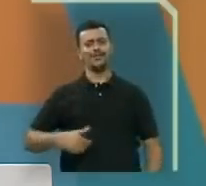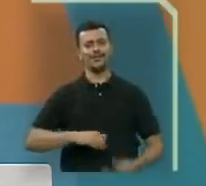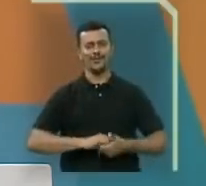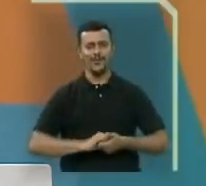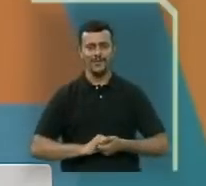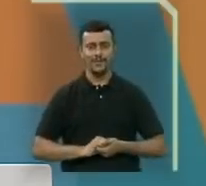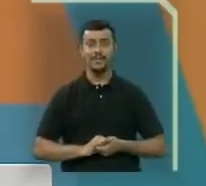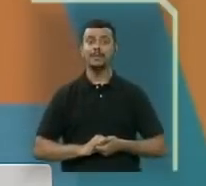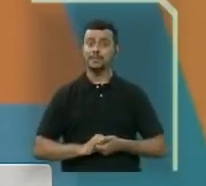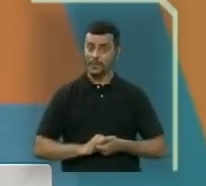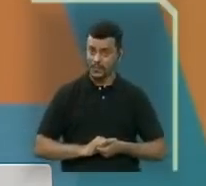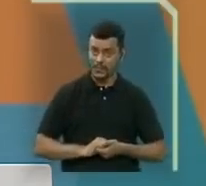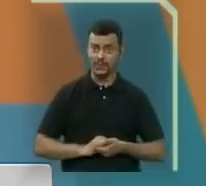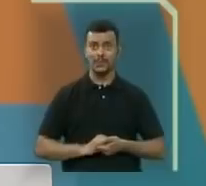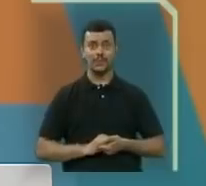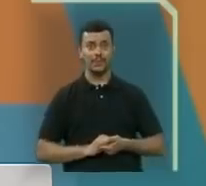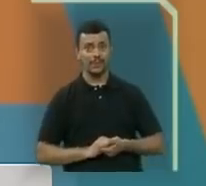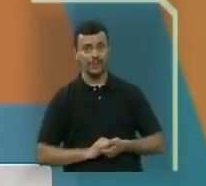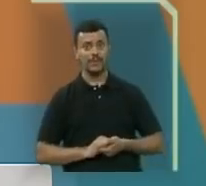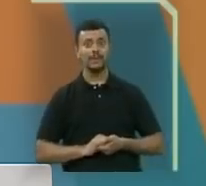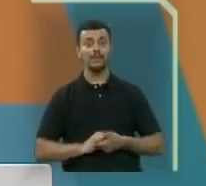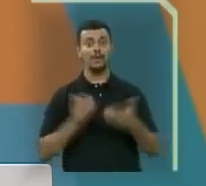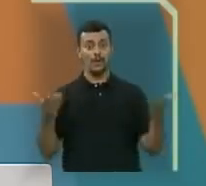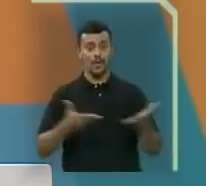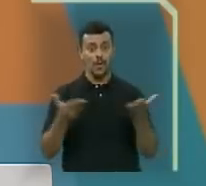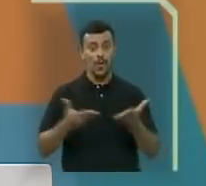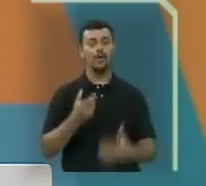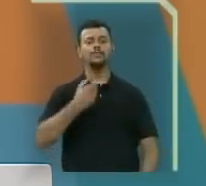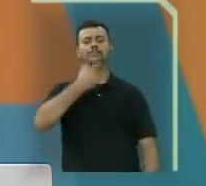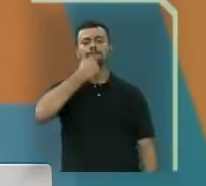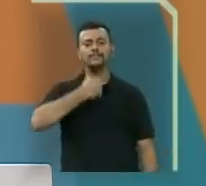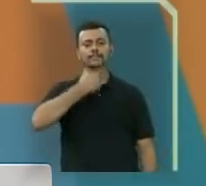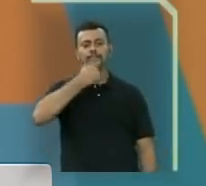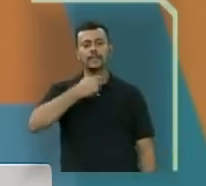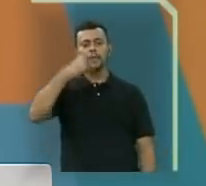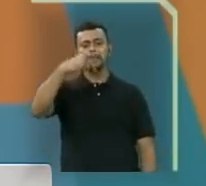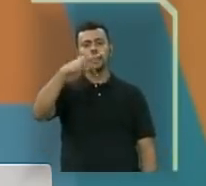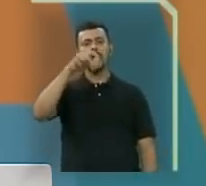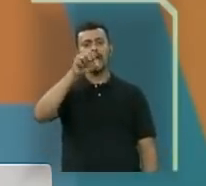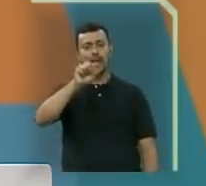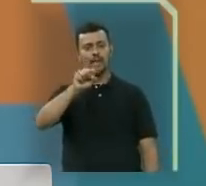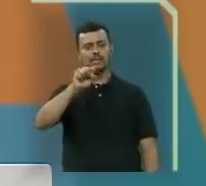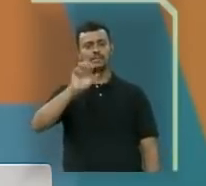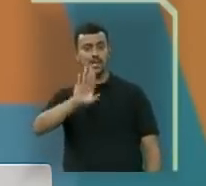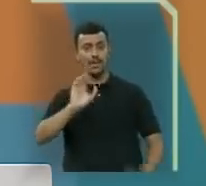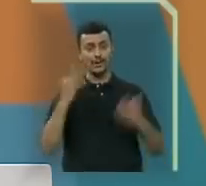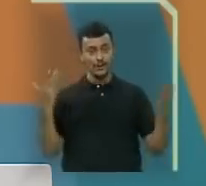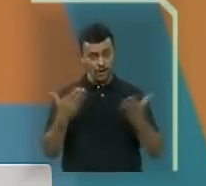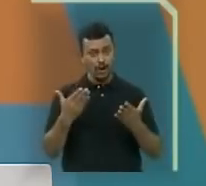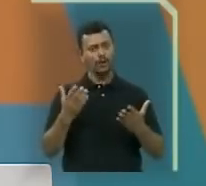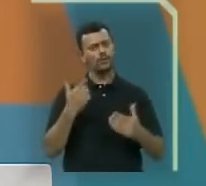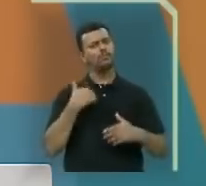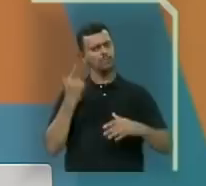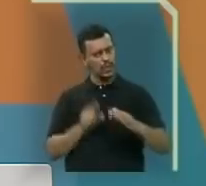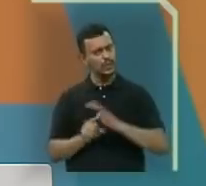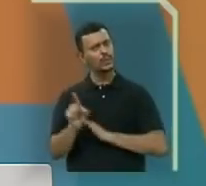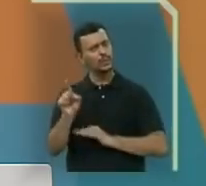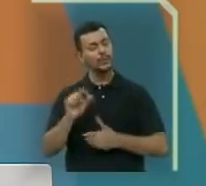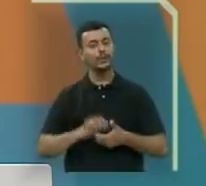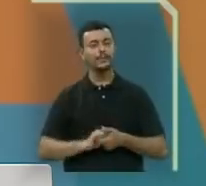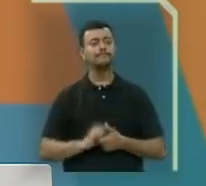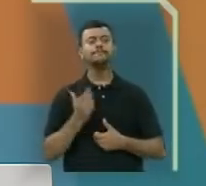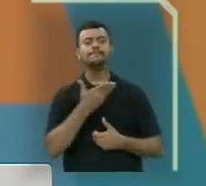Prosseguindo, agora é a vez do candidato Márcio França, do PSB, fazer a pergunta. Antes, eu peço que indique quem